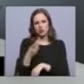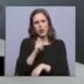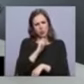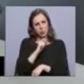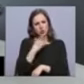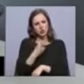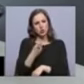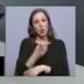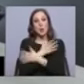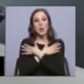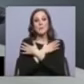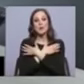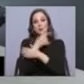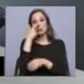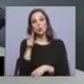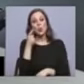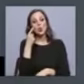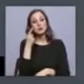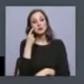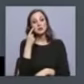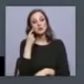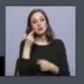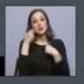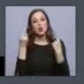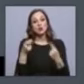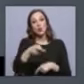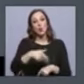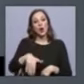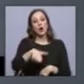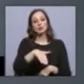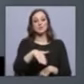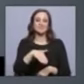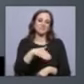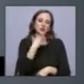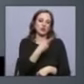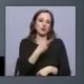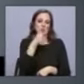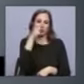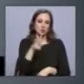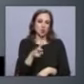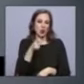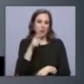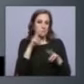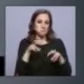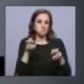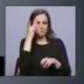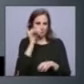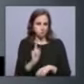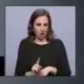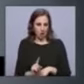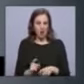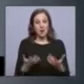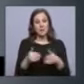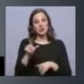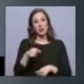amigos conheça vai mostrar lugares que sozinho totalmente não encontram facilmente mas também